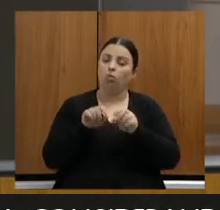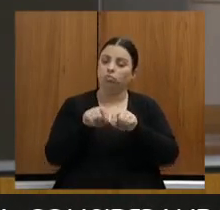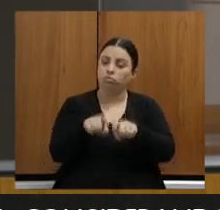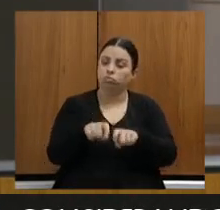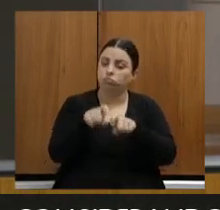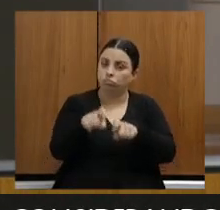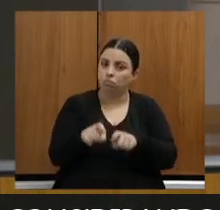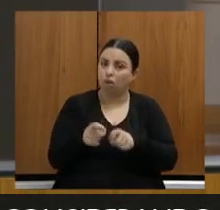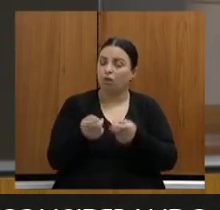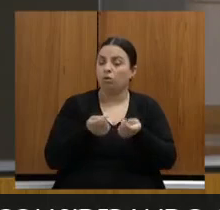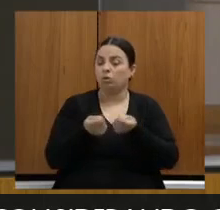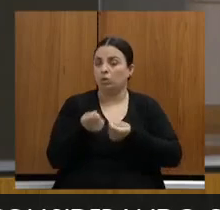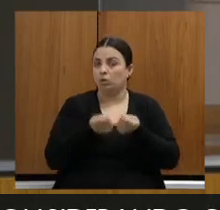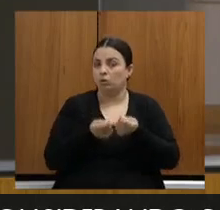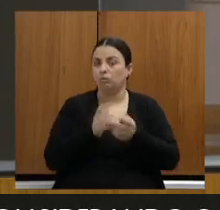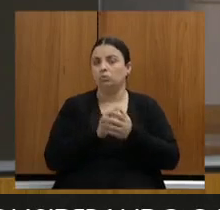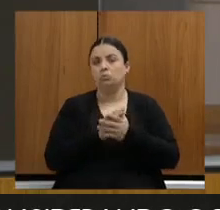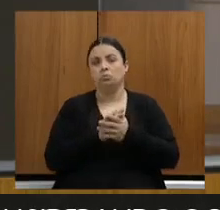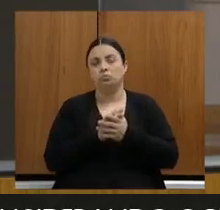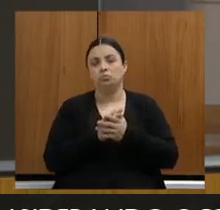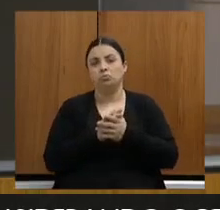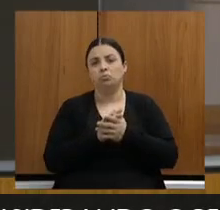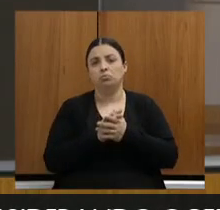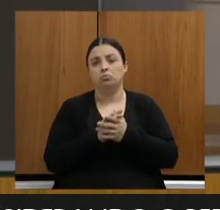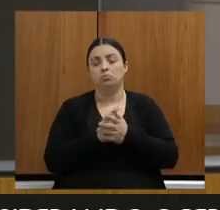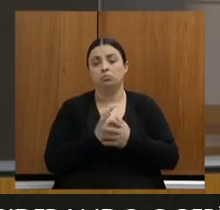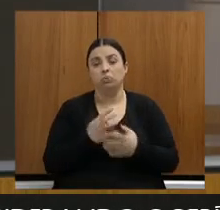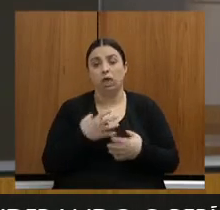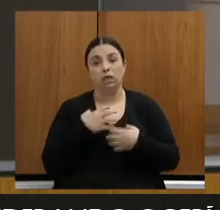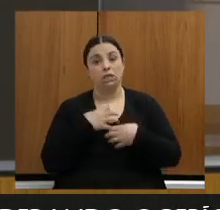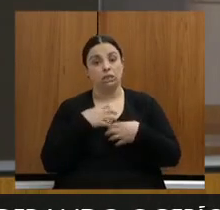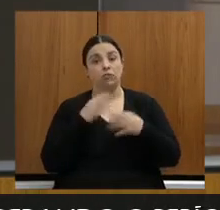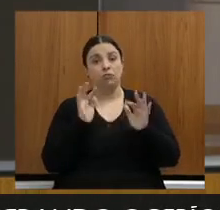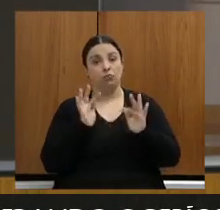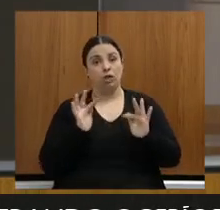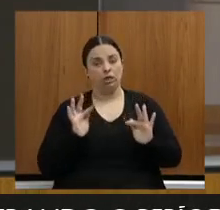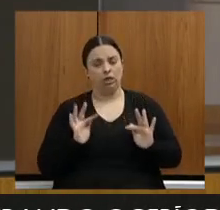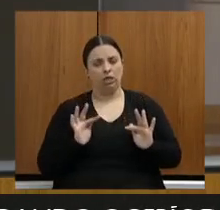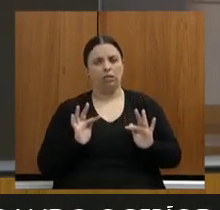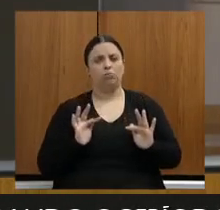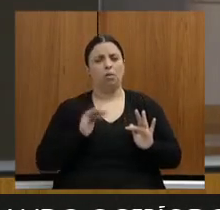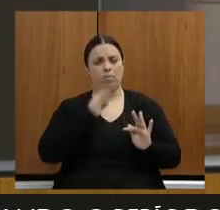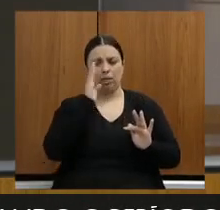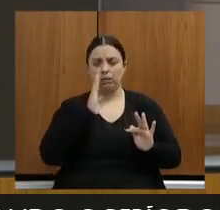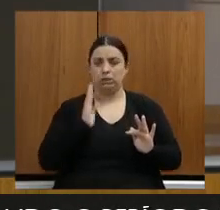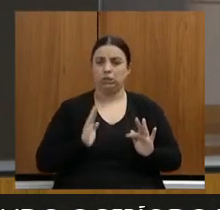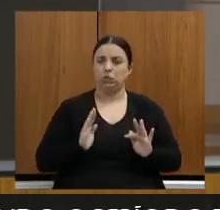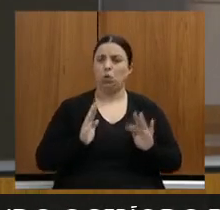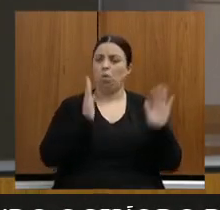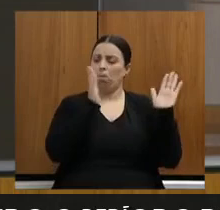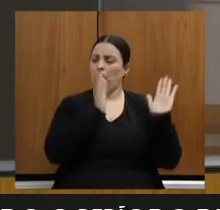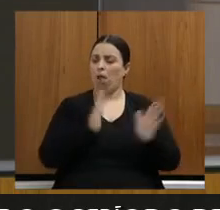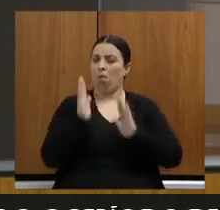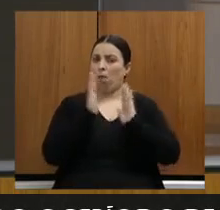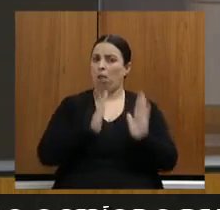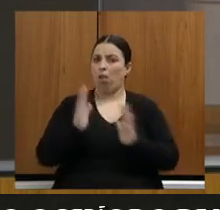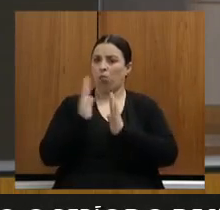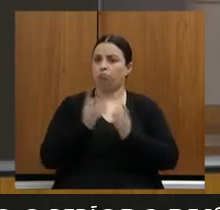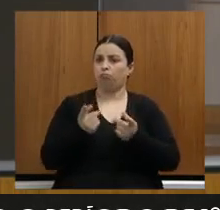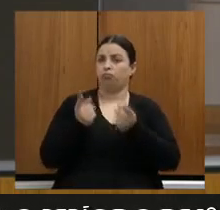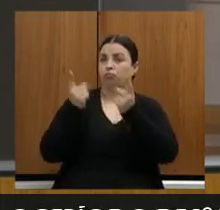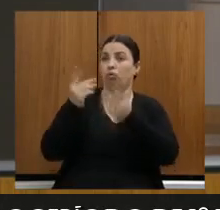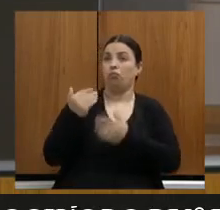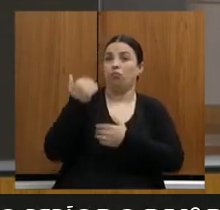que se de um lado nos orgulha muito sermos um país que é um grande exportador de alimentos